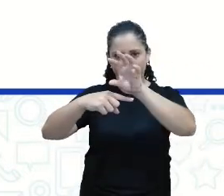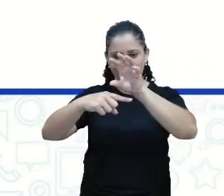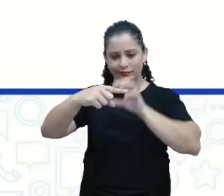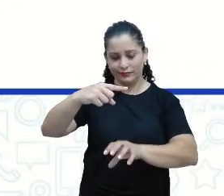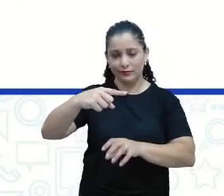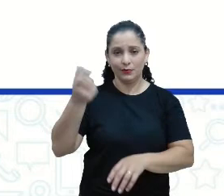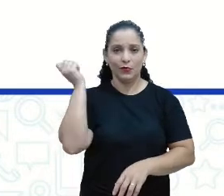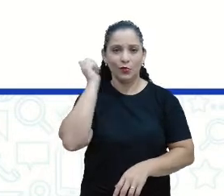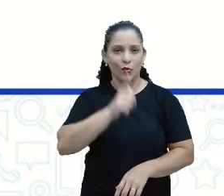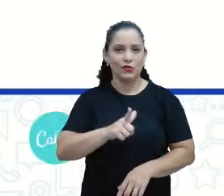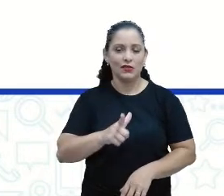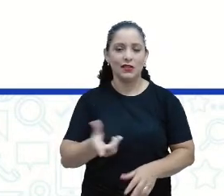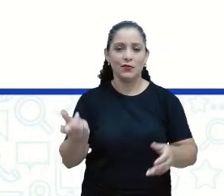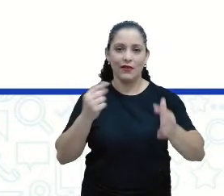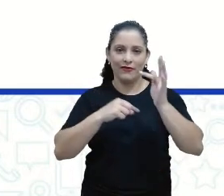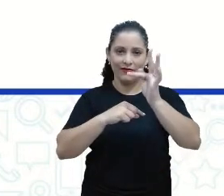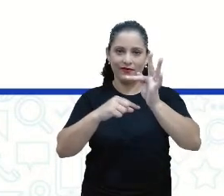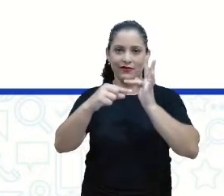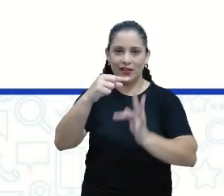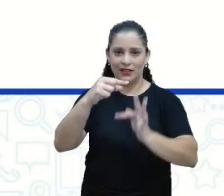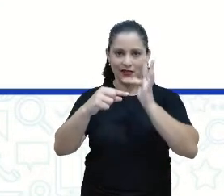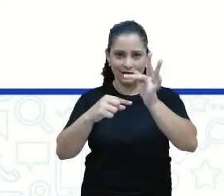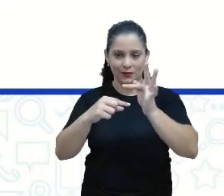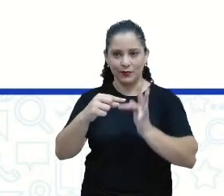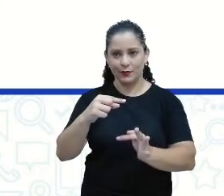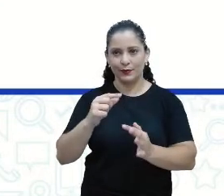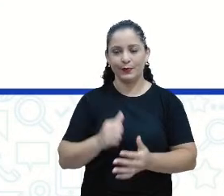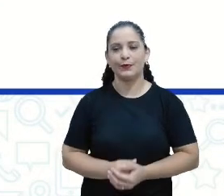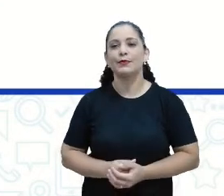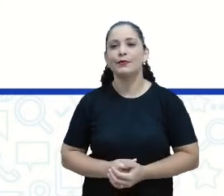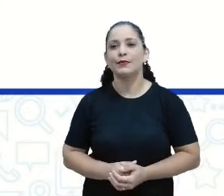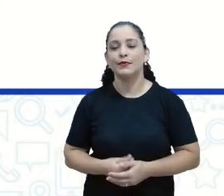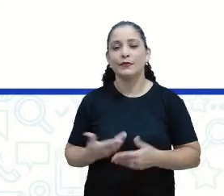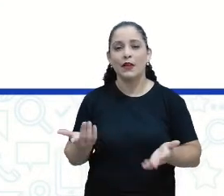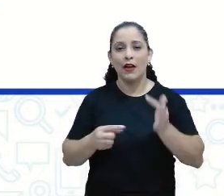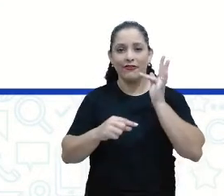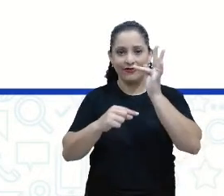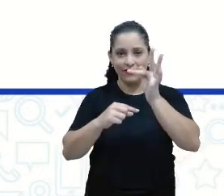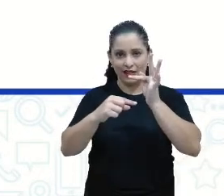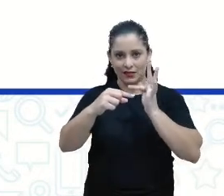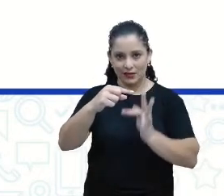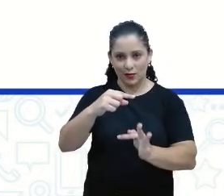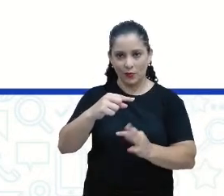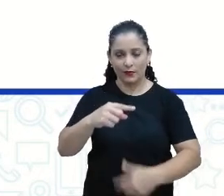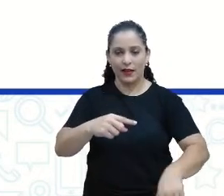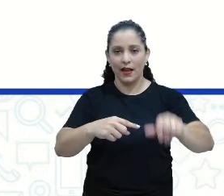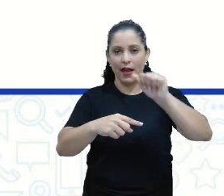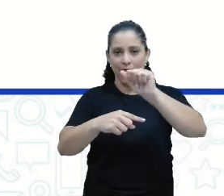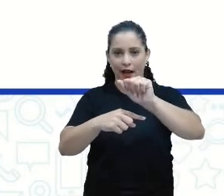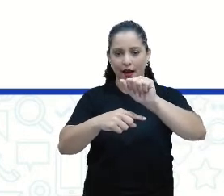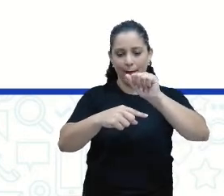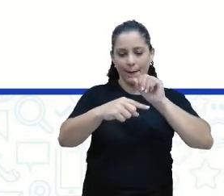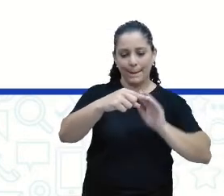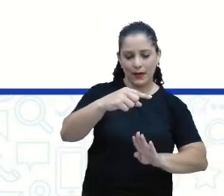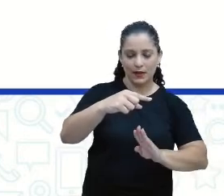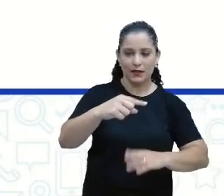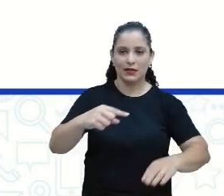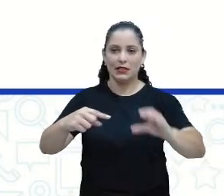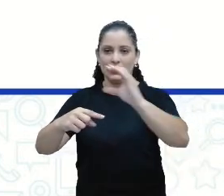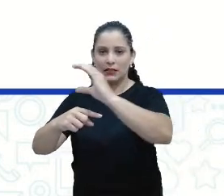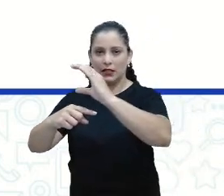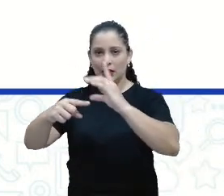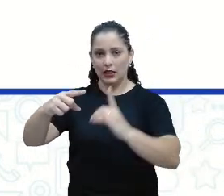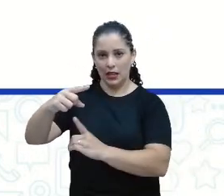uma fração equivalente, certo? Então, a fração a sobre b e c sobre d